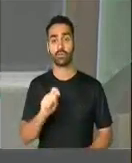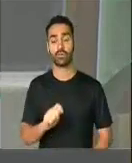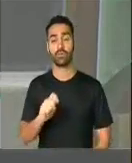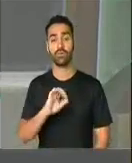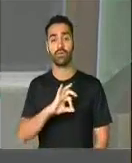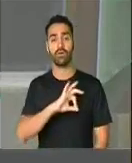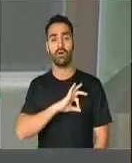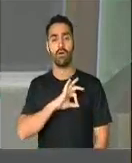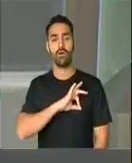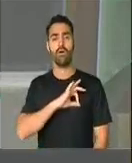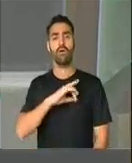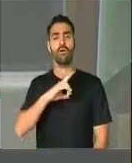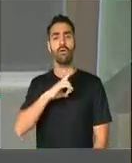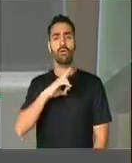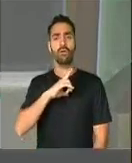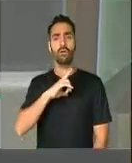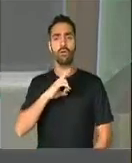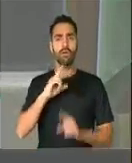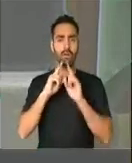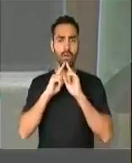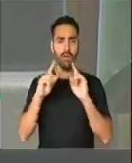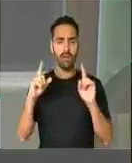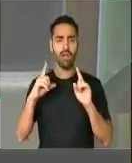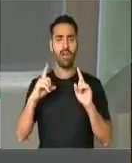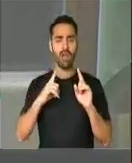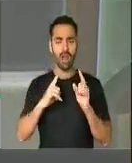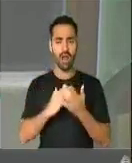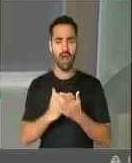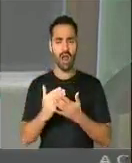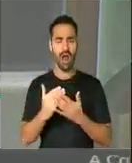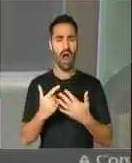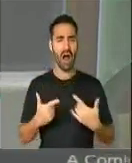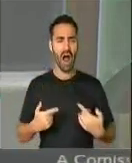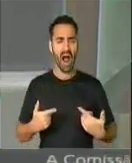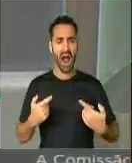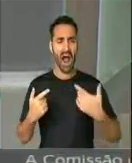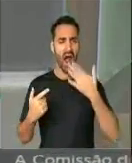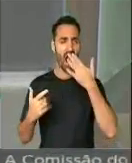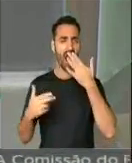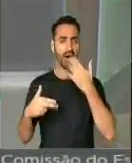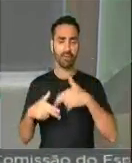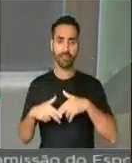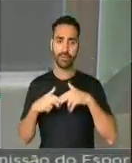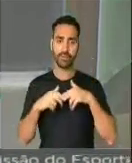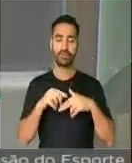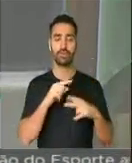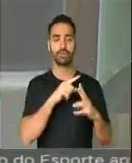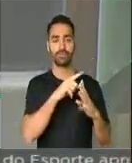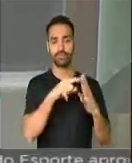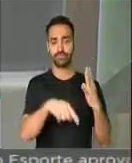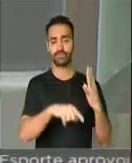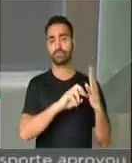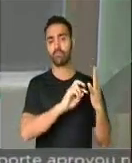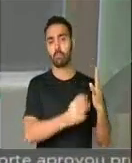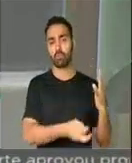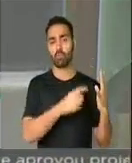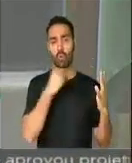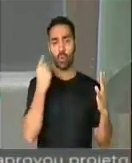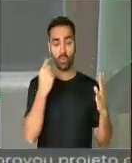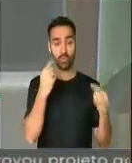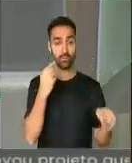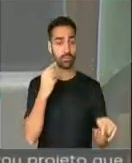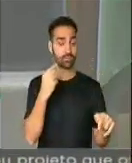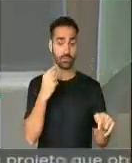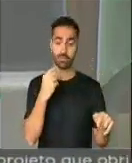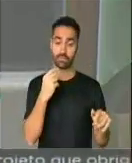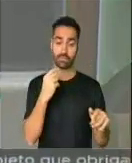policiais reivindicam que houve um confronto e que, portanto, a morte dos camponeses não podem